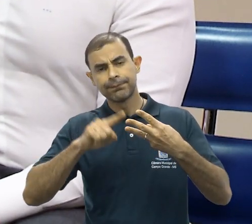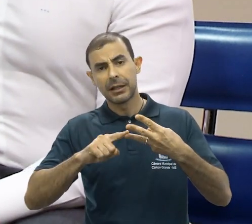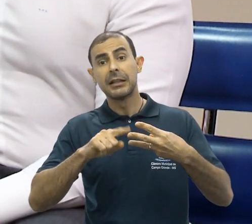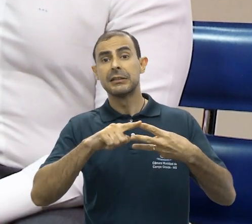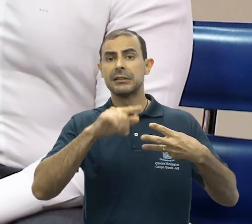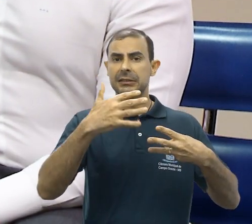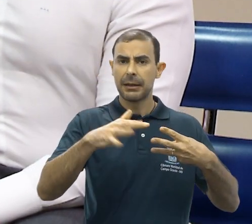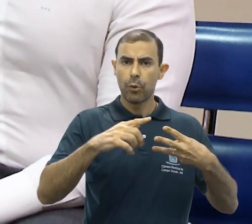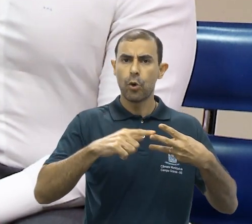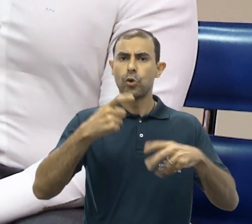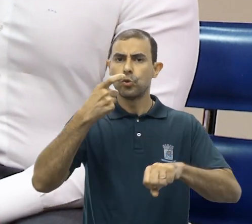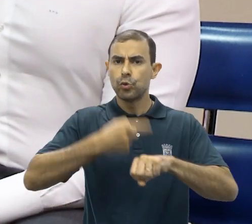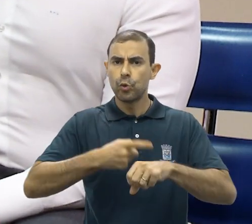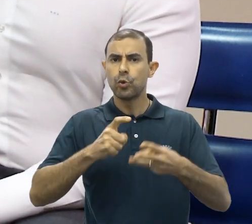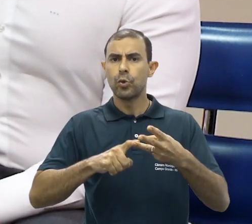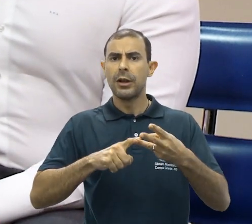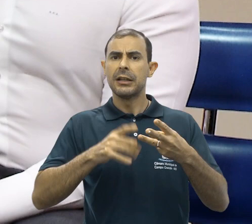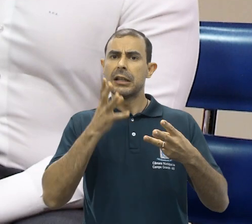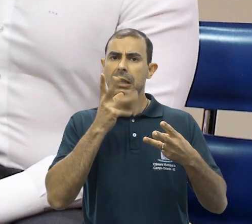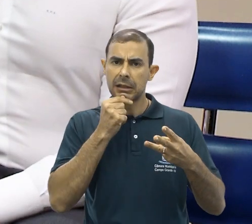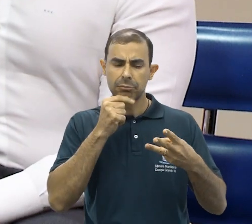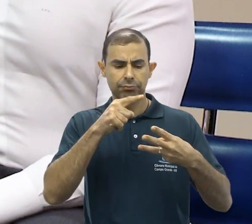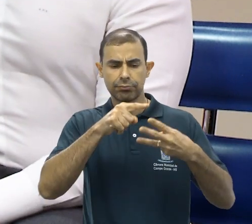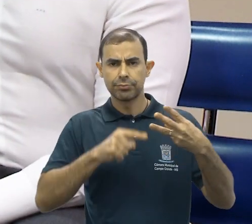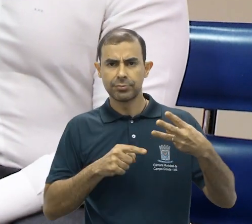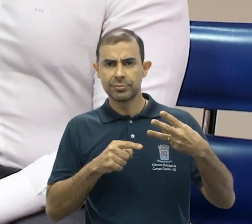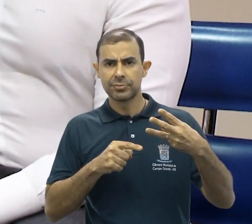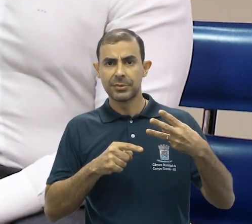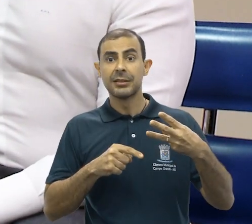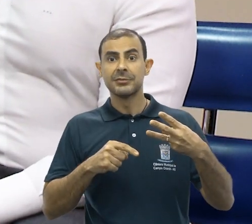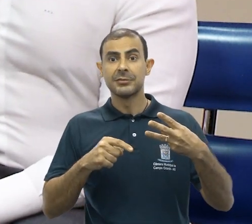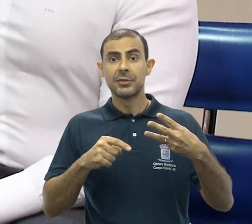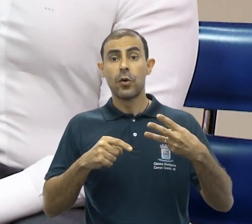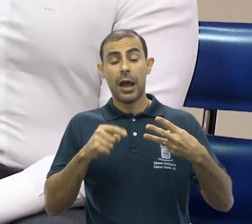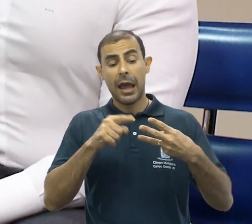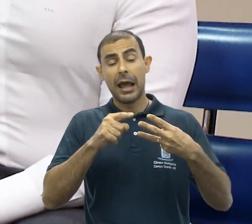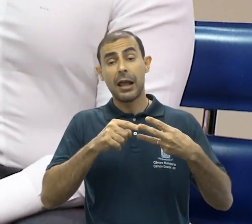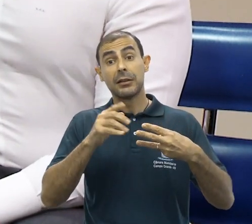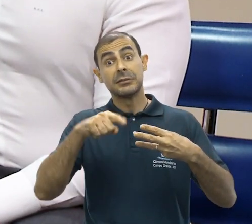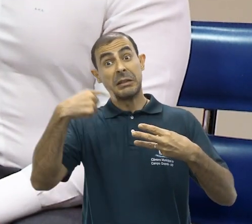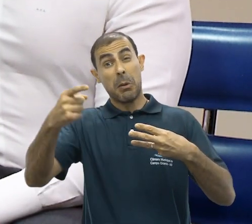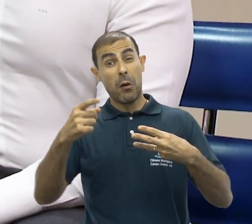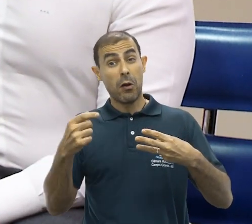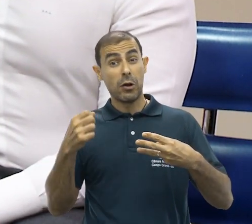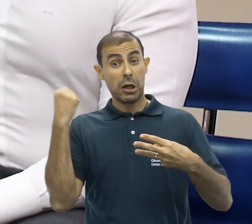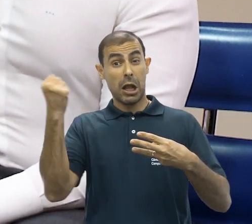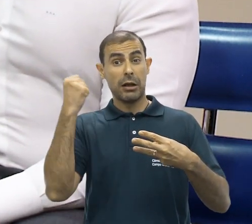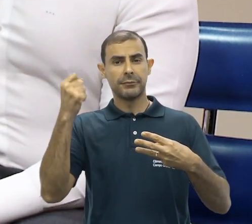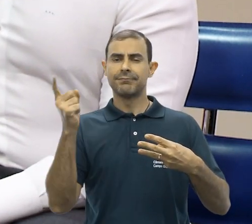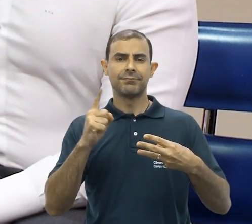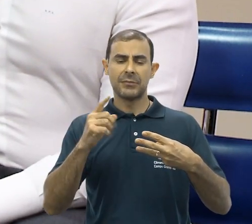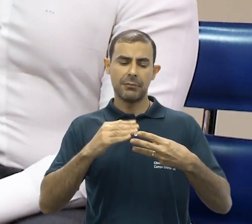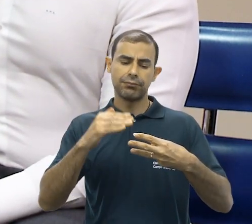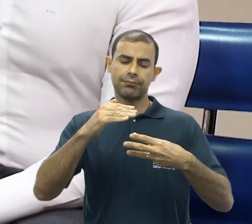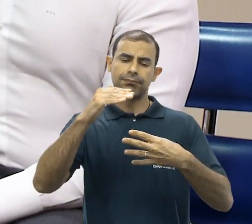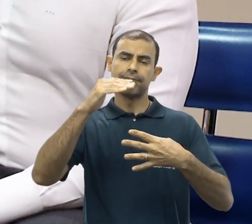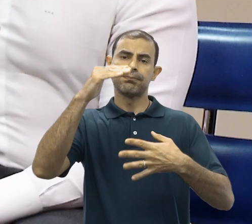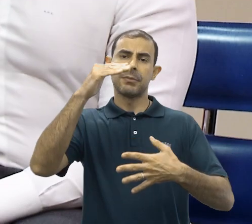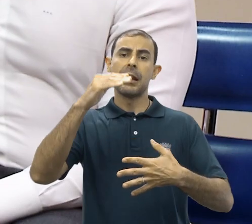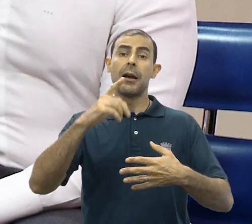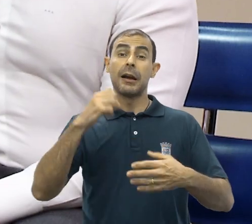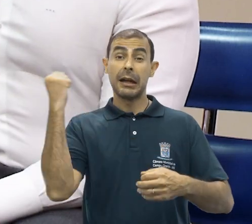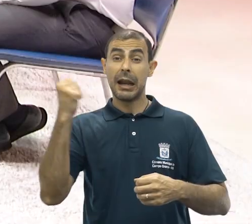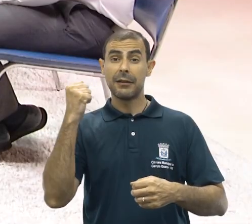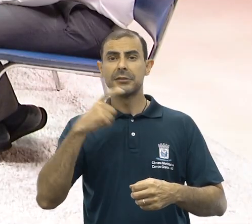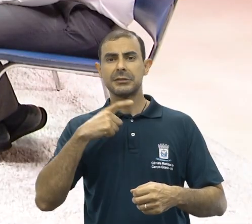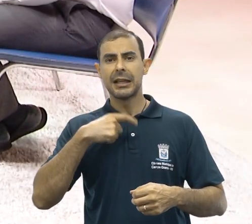rigidez e bradicinesia, né, mas normalmente ela seria no meio da doença. Para o final da doença, já viria mais os sintomas de